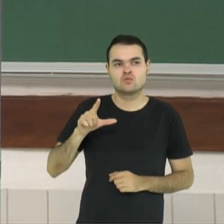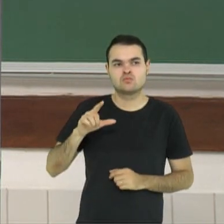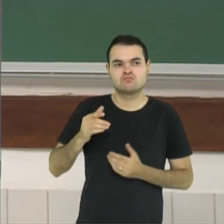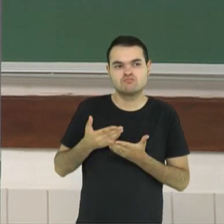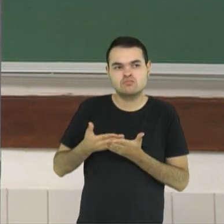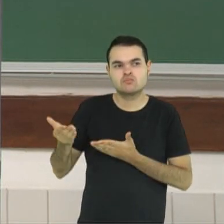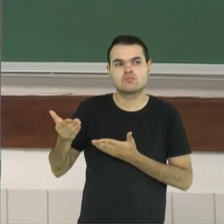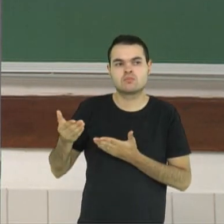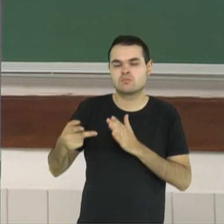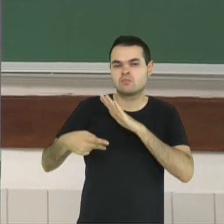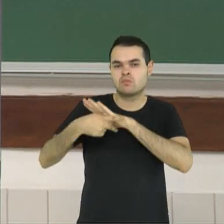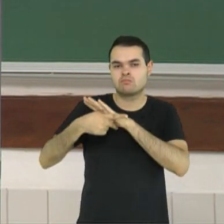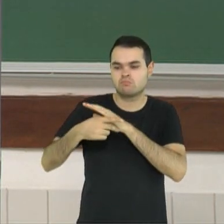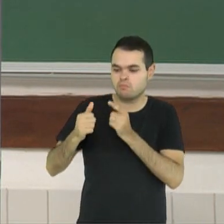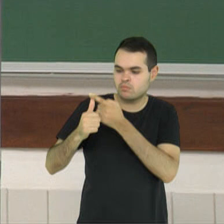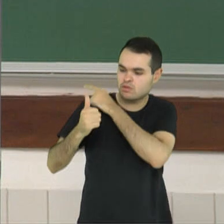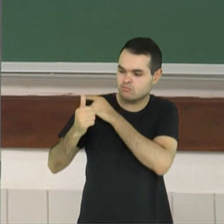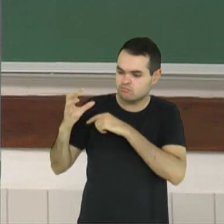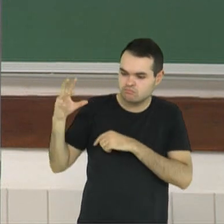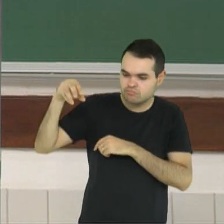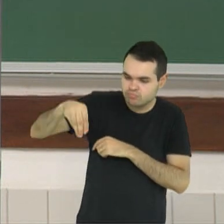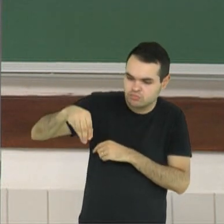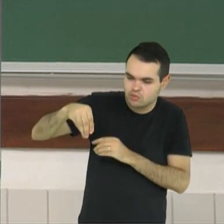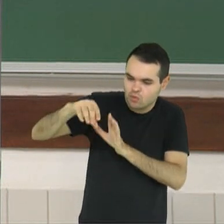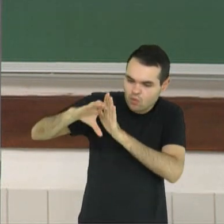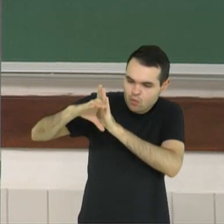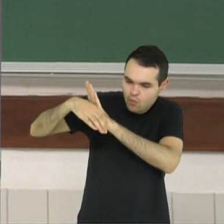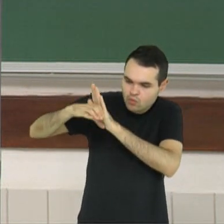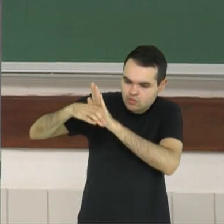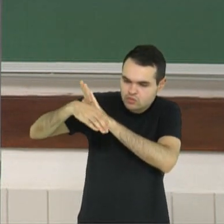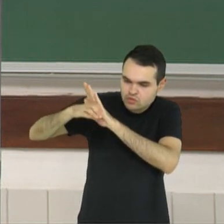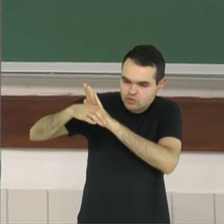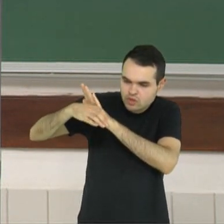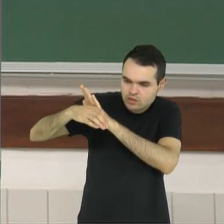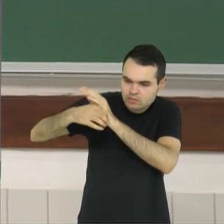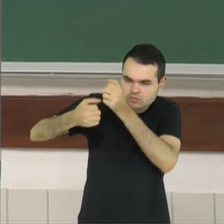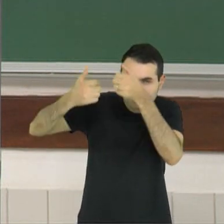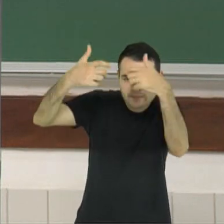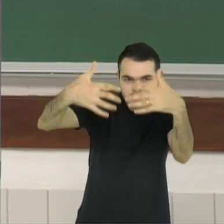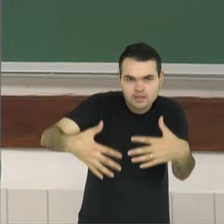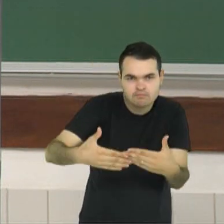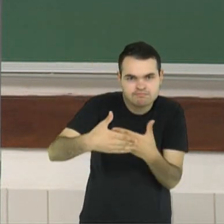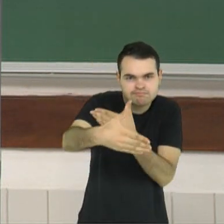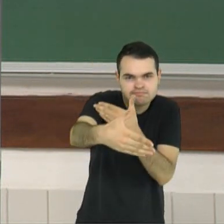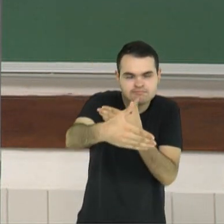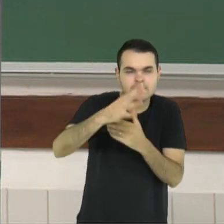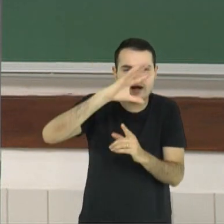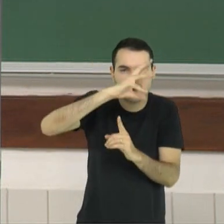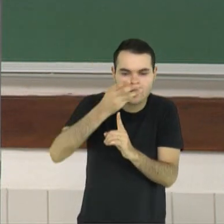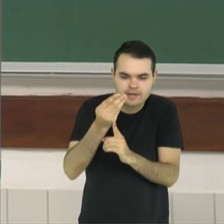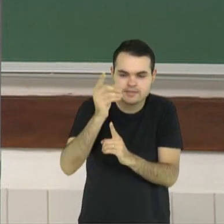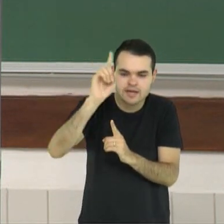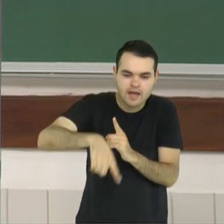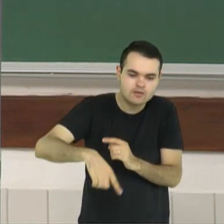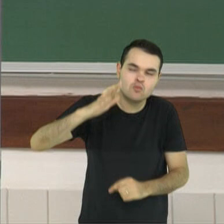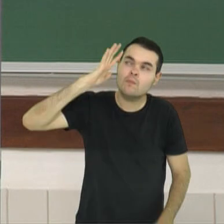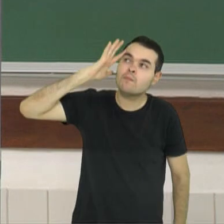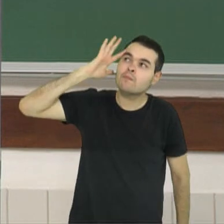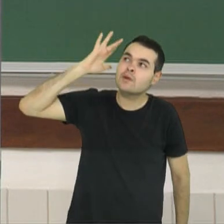faz o primeiro momento que ele coloca um conceito sobre a produção, ou seja, a arte está no